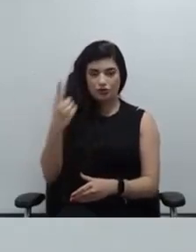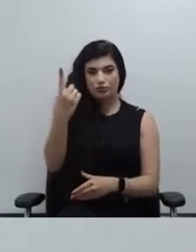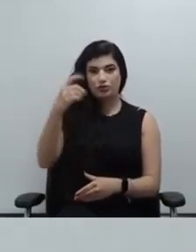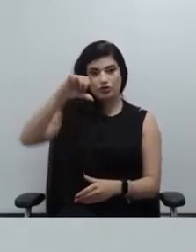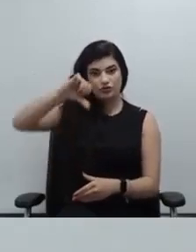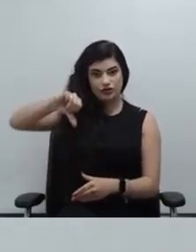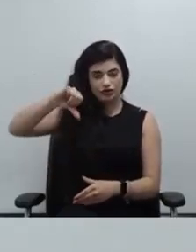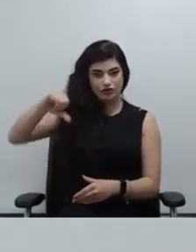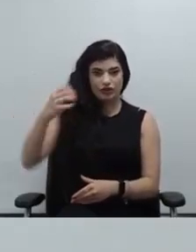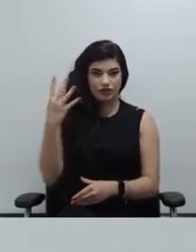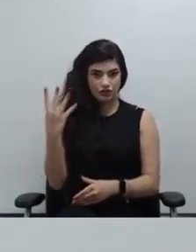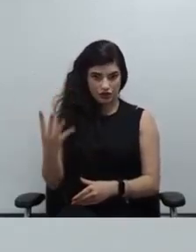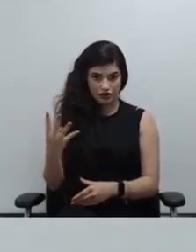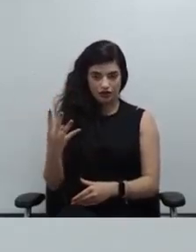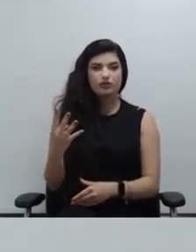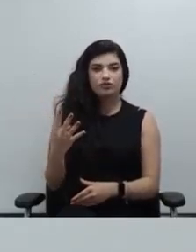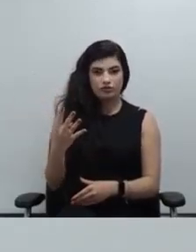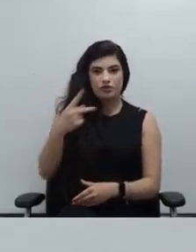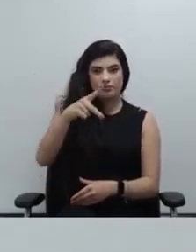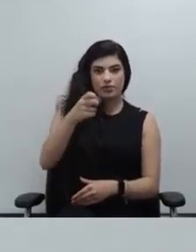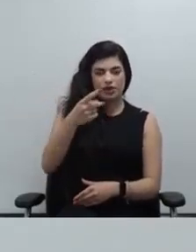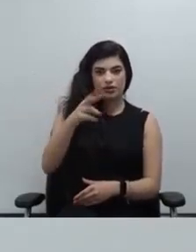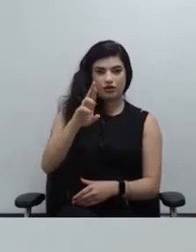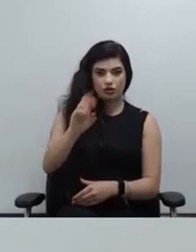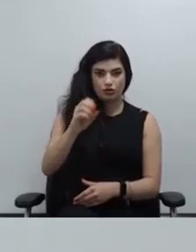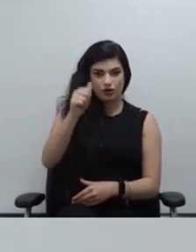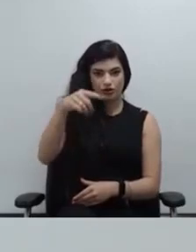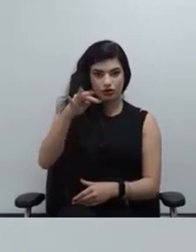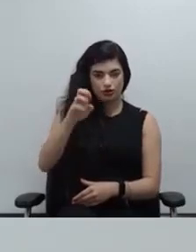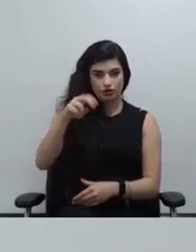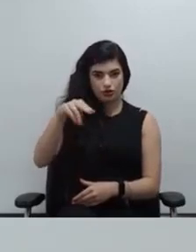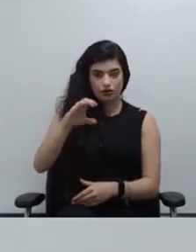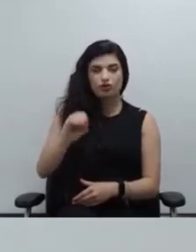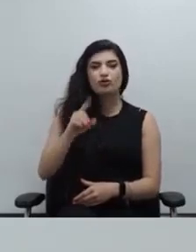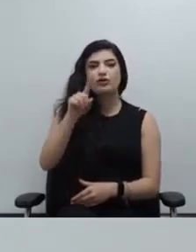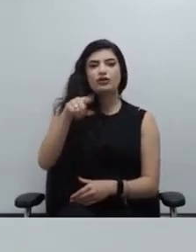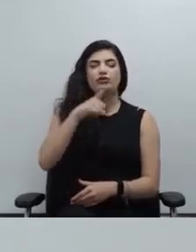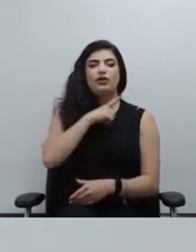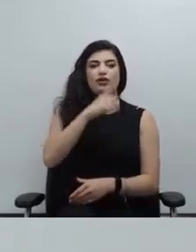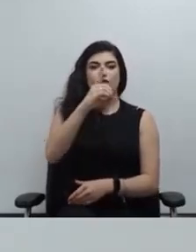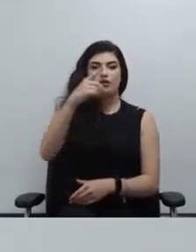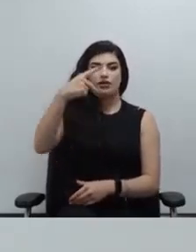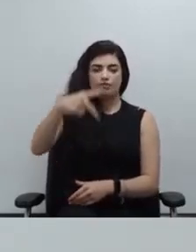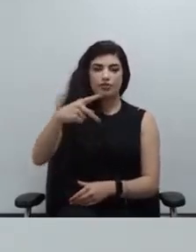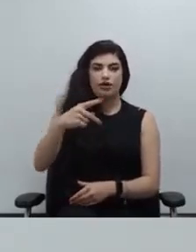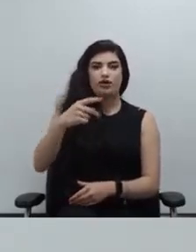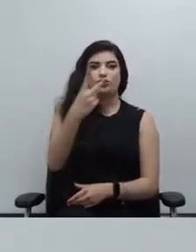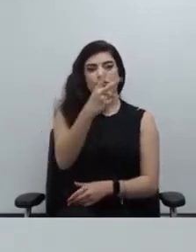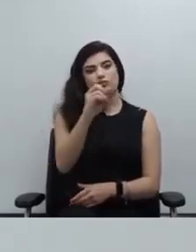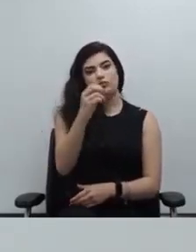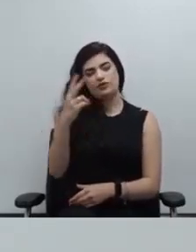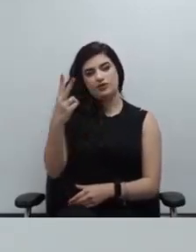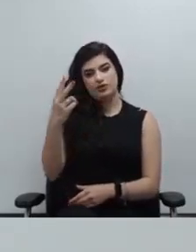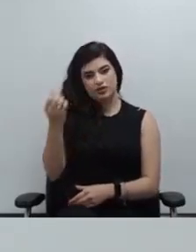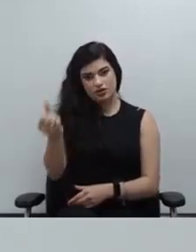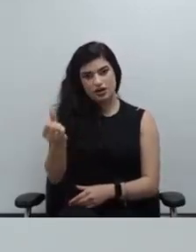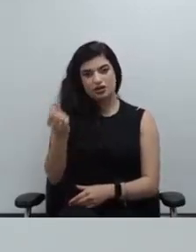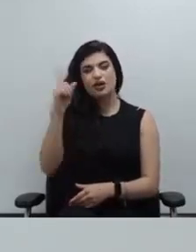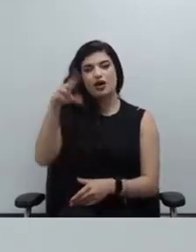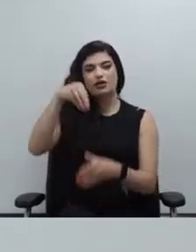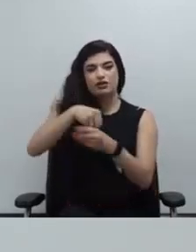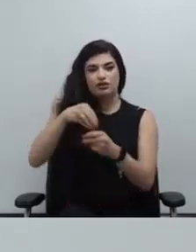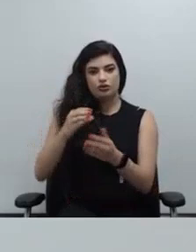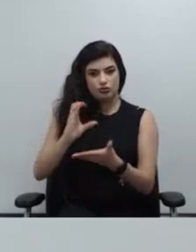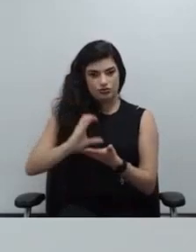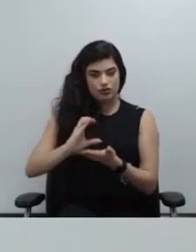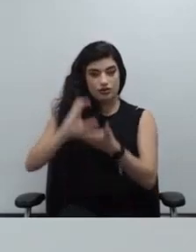2021-000-1994. Interessado Pedro Antônio de Avelar. Assunto: proposta de alteração da deliberação CFTP número 1 de 2006, que é o regimento interno do